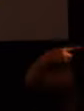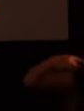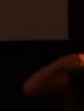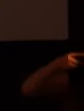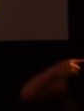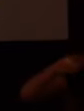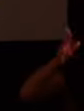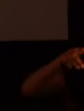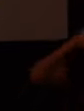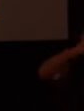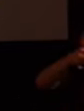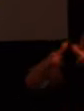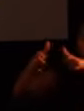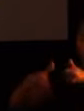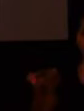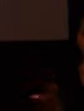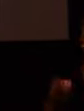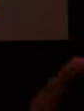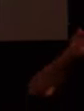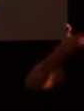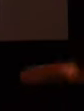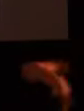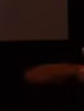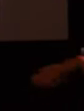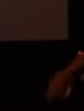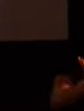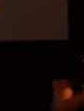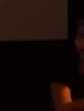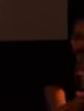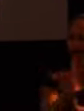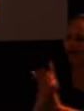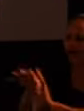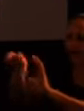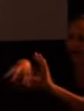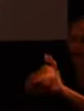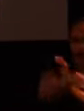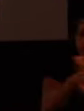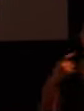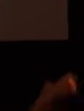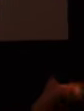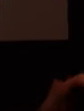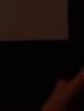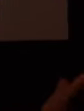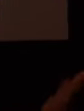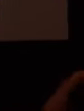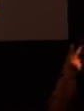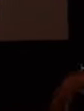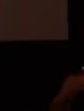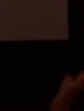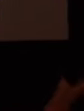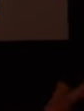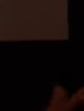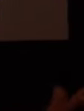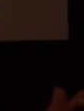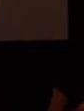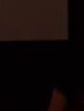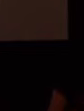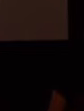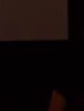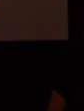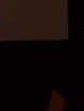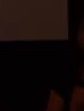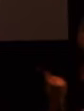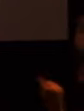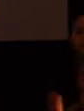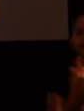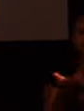se localizam, quais são as características que cada área tem que ter, quais são as induções que nós queremos, que nós